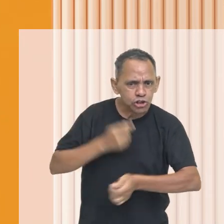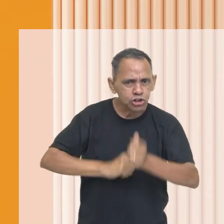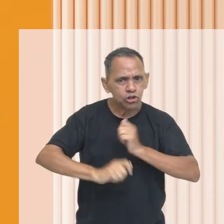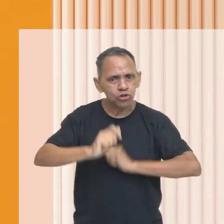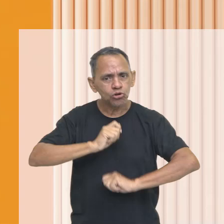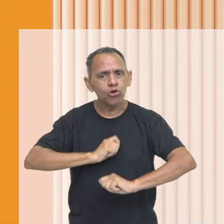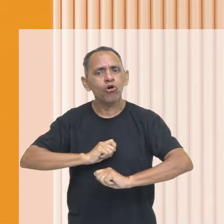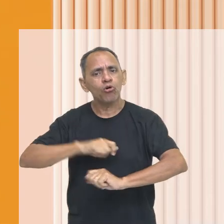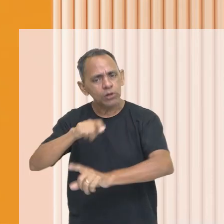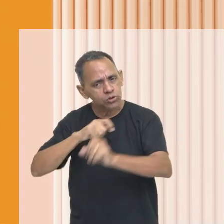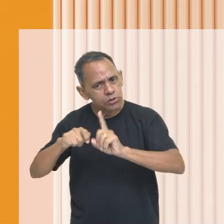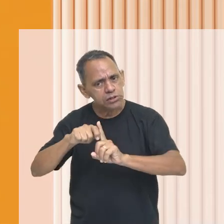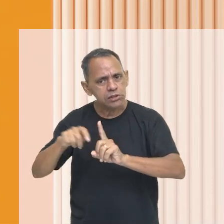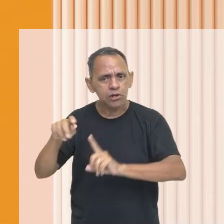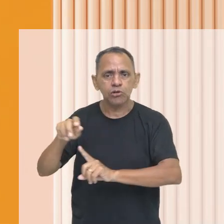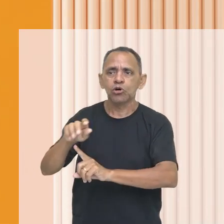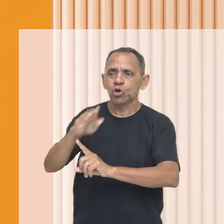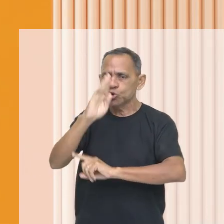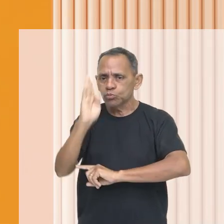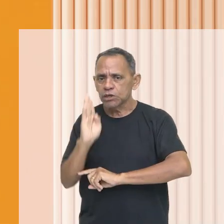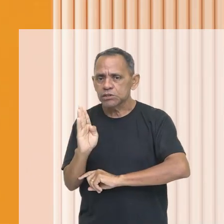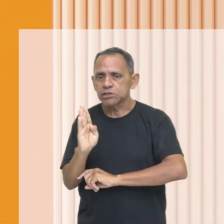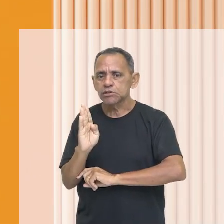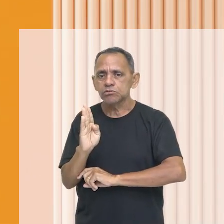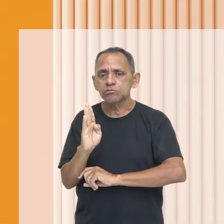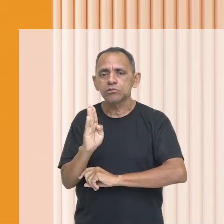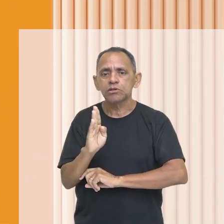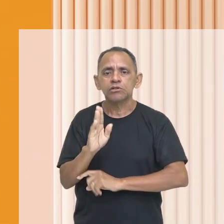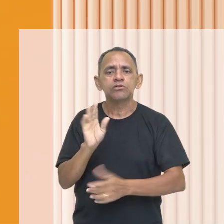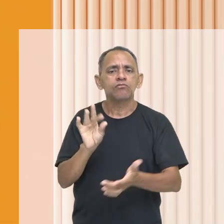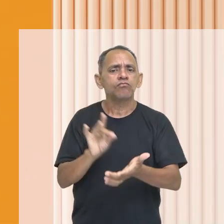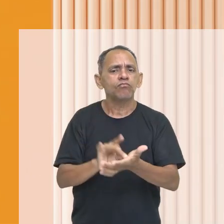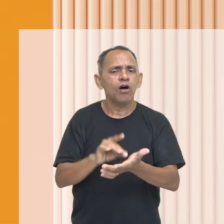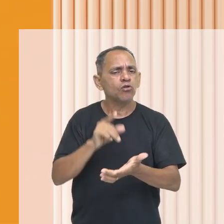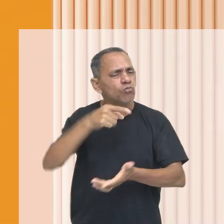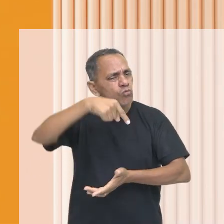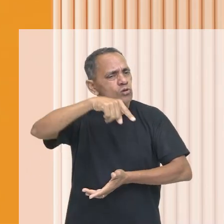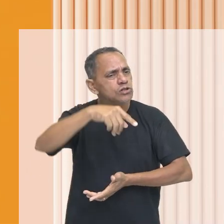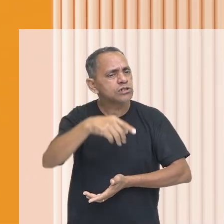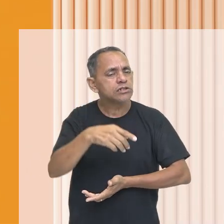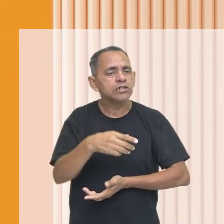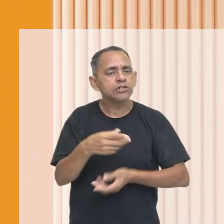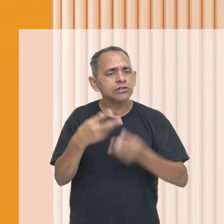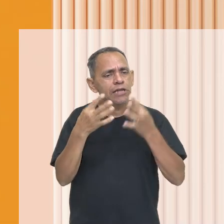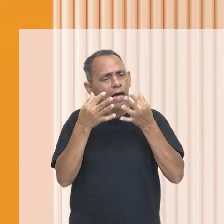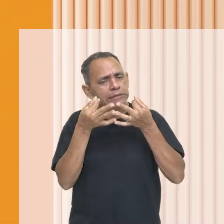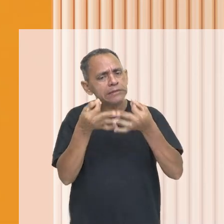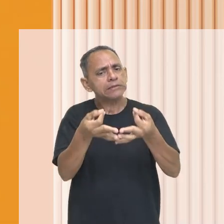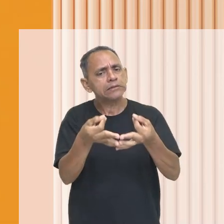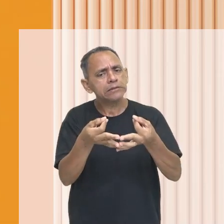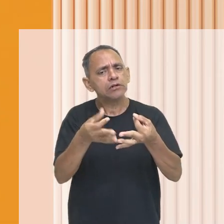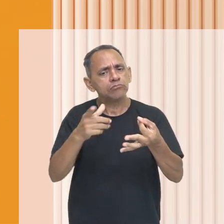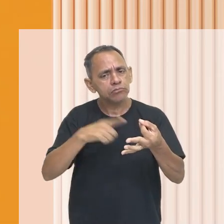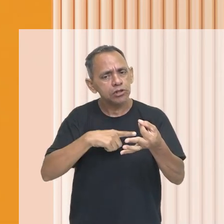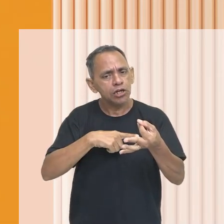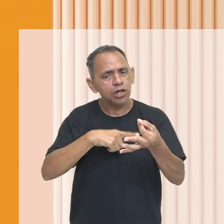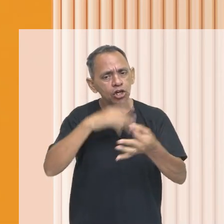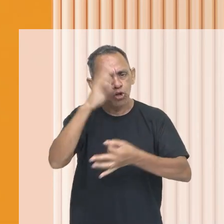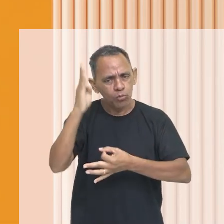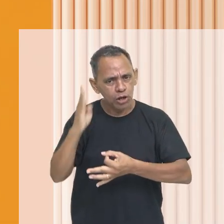Brasil, justamente você ter em mente que o Brasil, por ser um